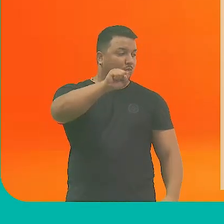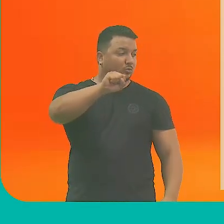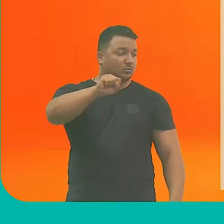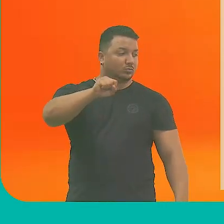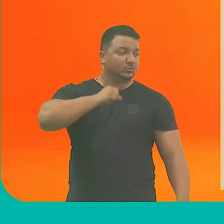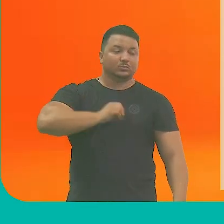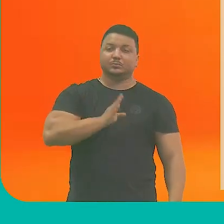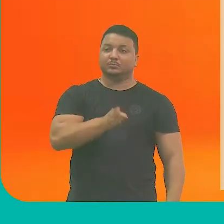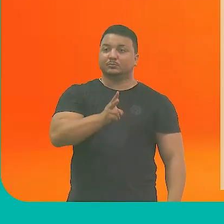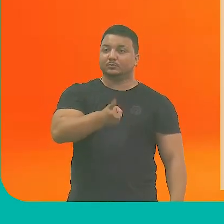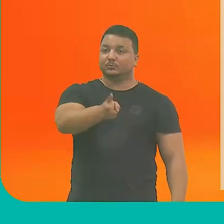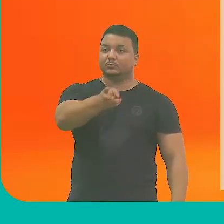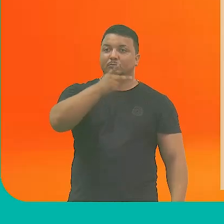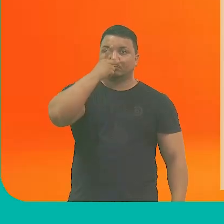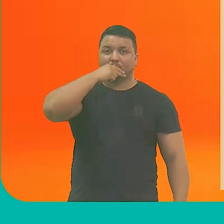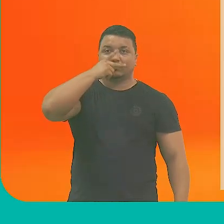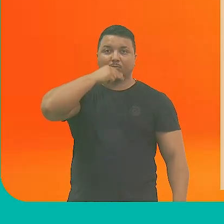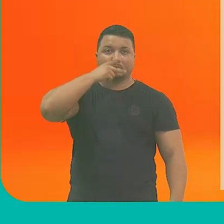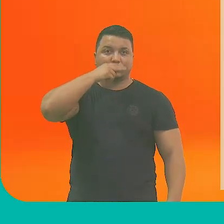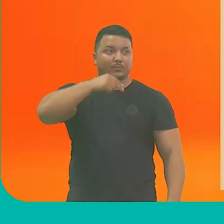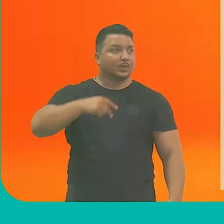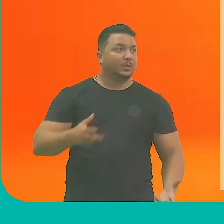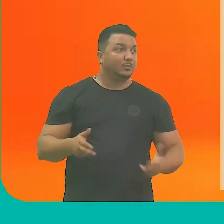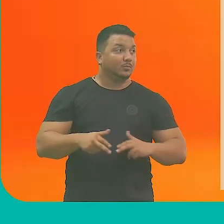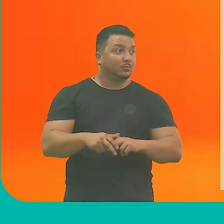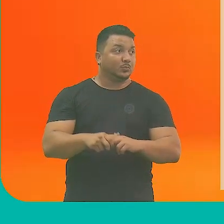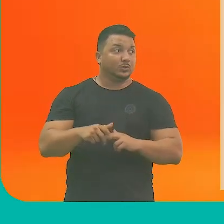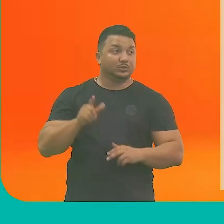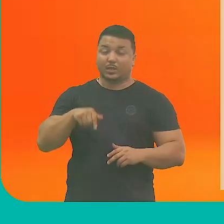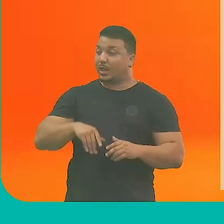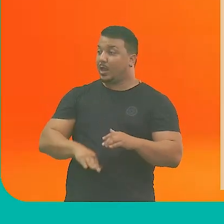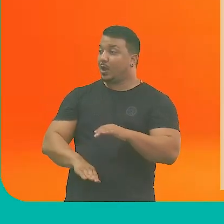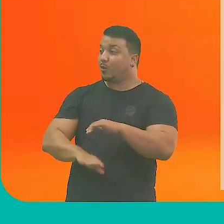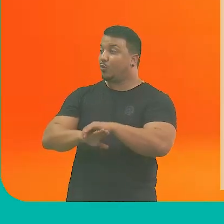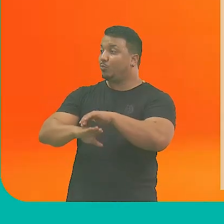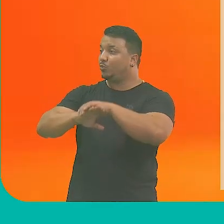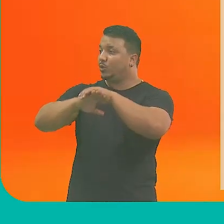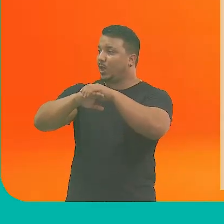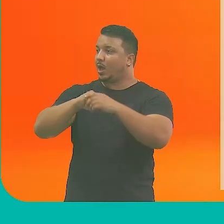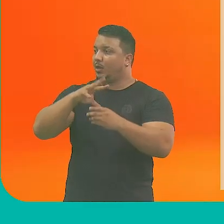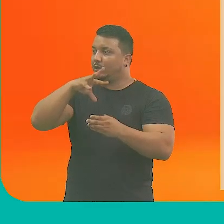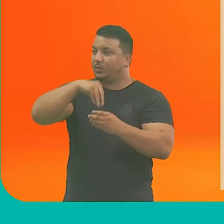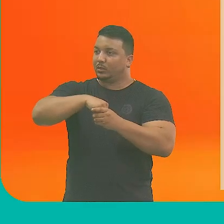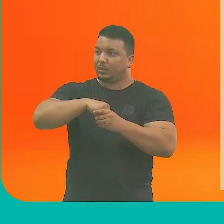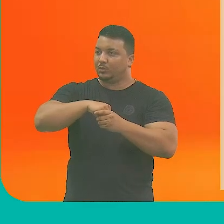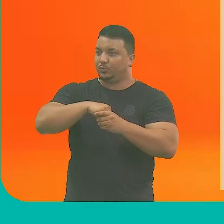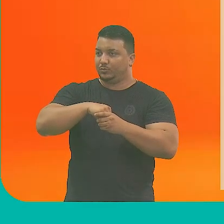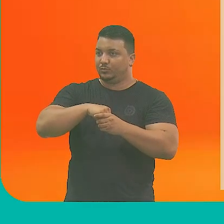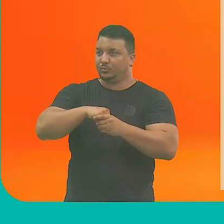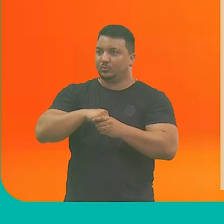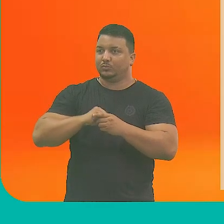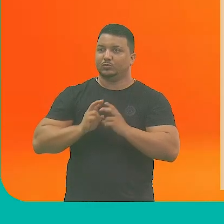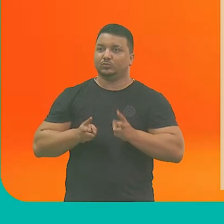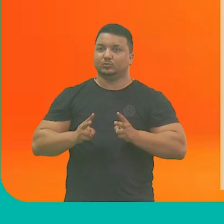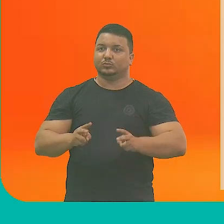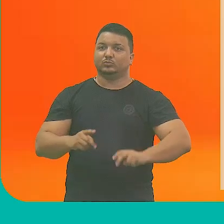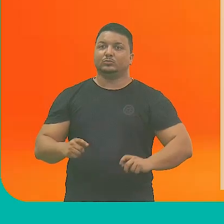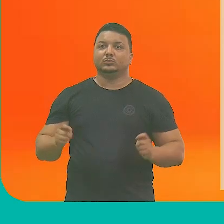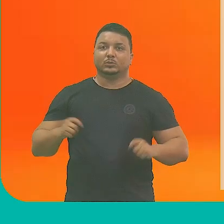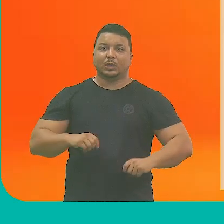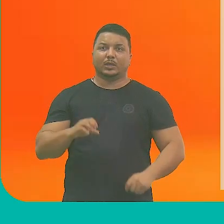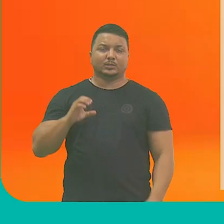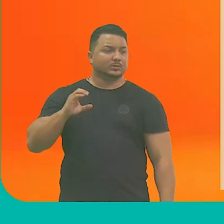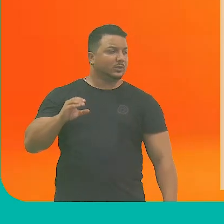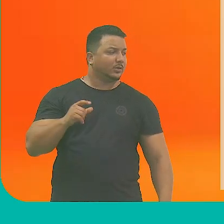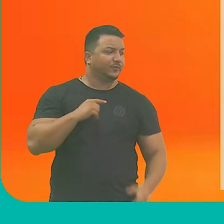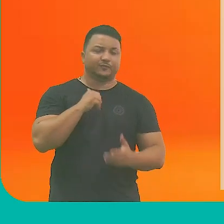ela continua a mesma. Repito, ele fala em acumulada. Pode ser, o item C já